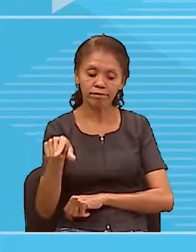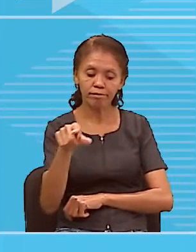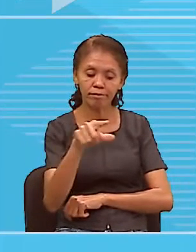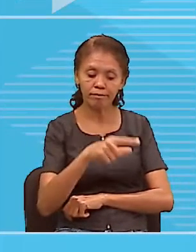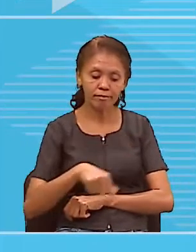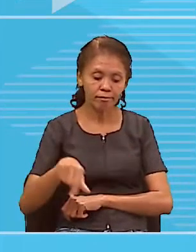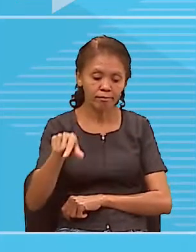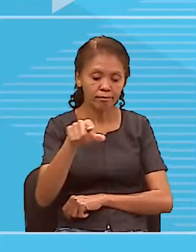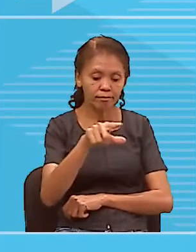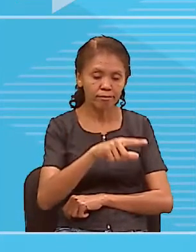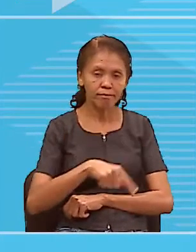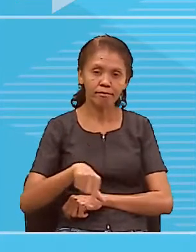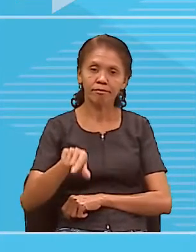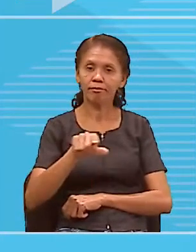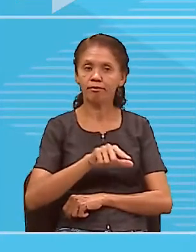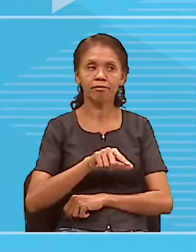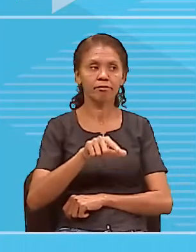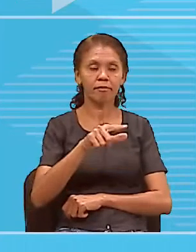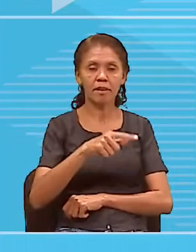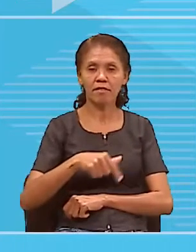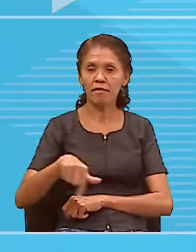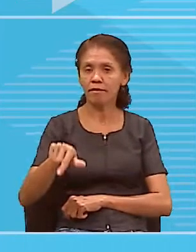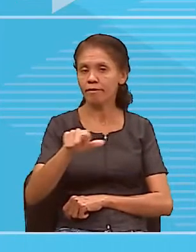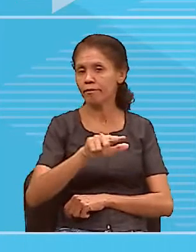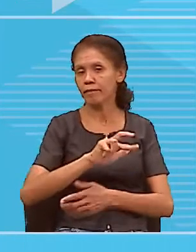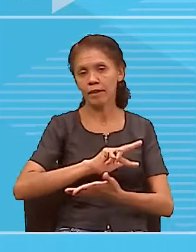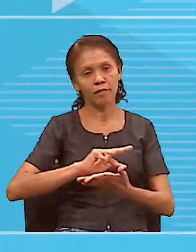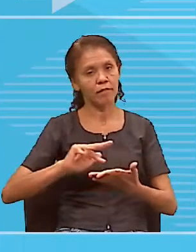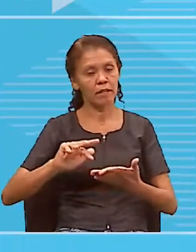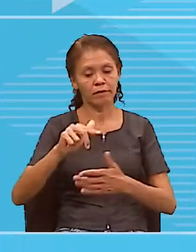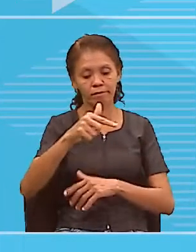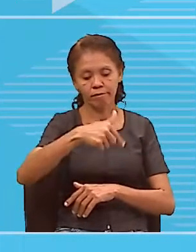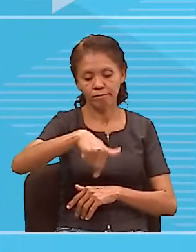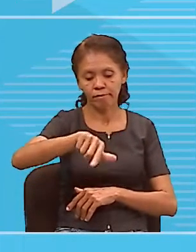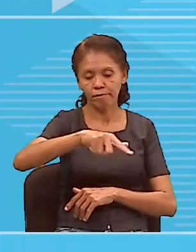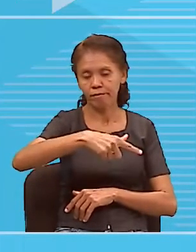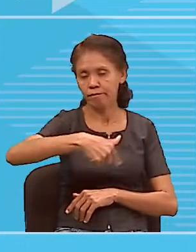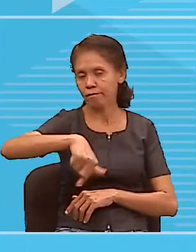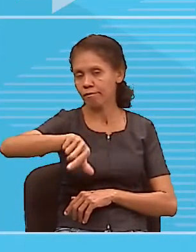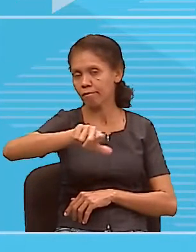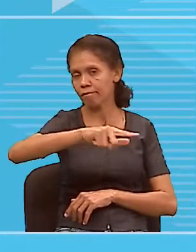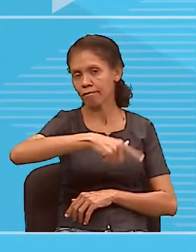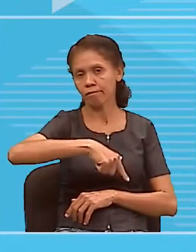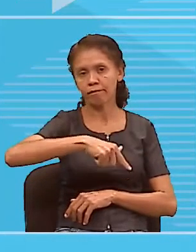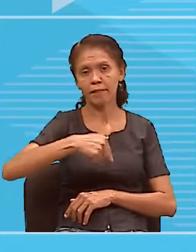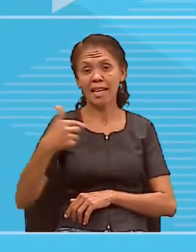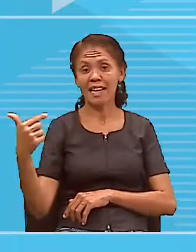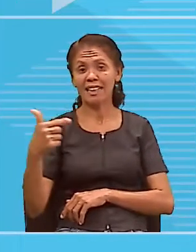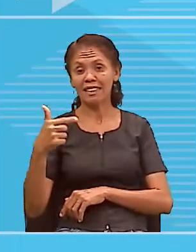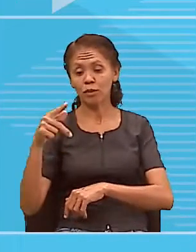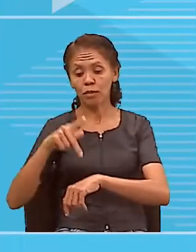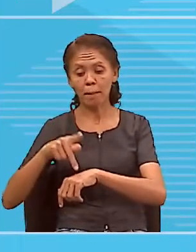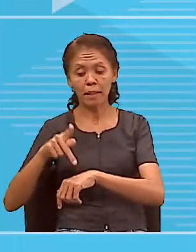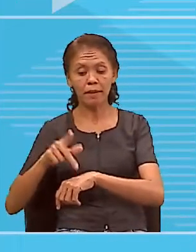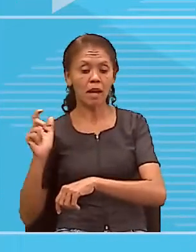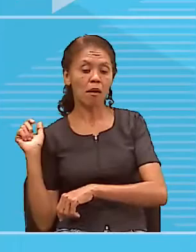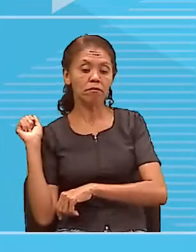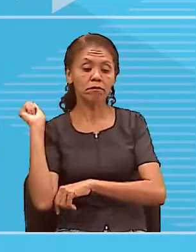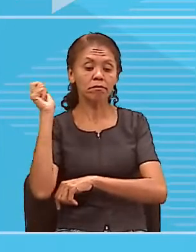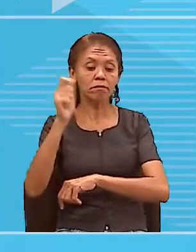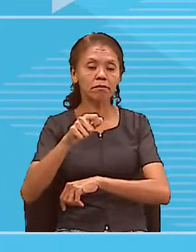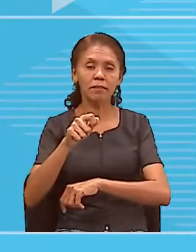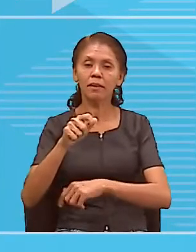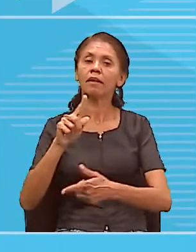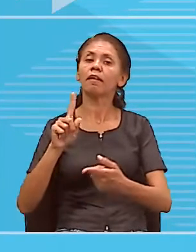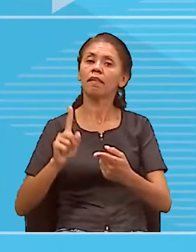ela vai produzir vários círculoszinhos concêntricos a segunda também ela vai produzir